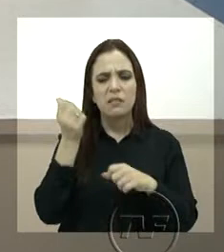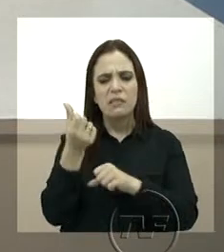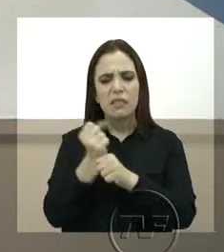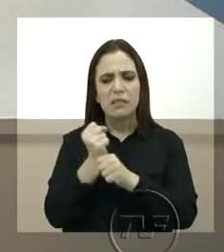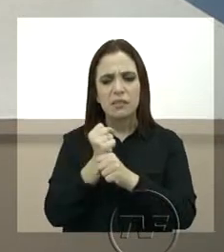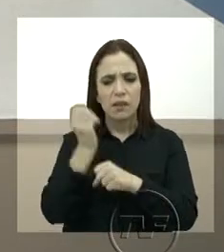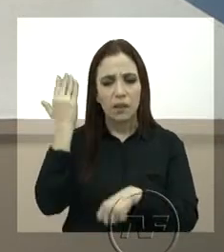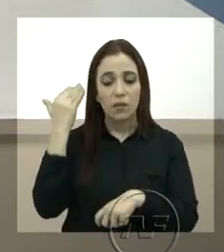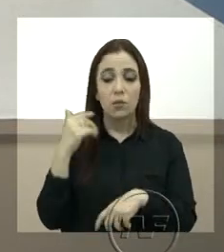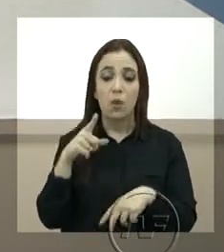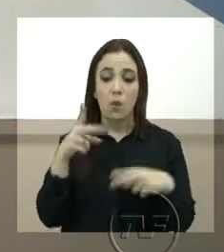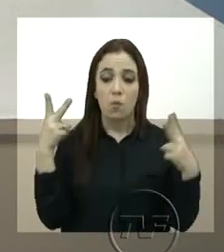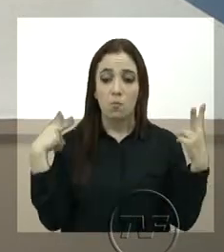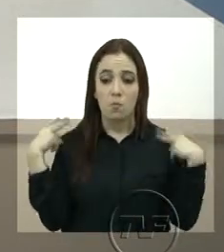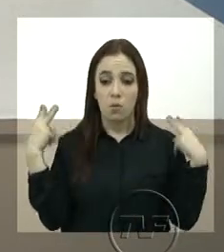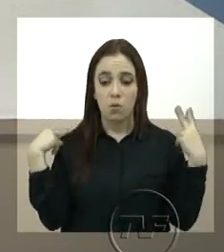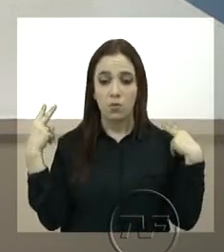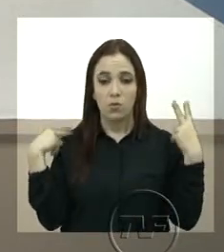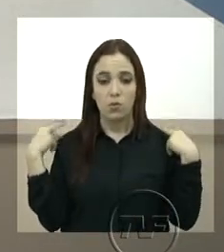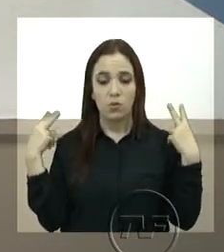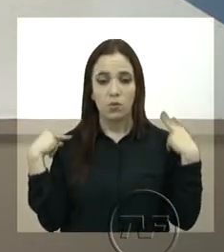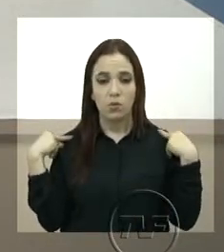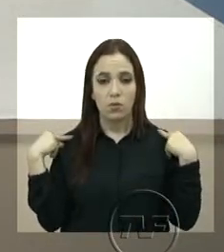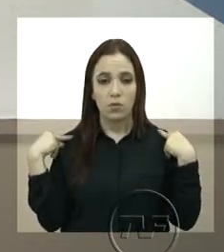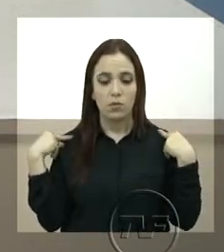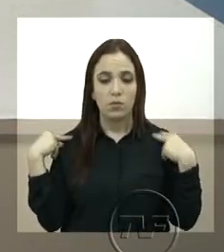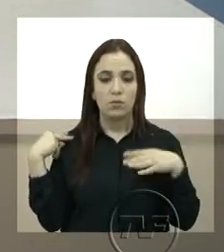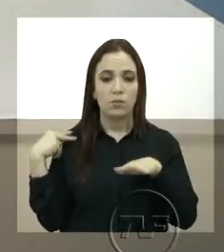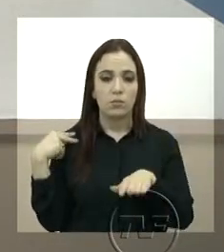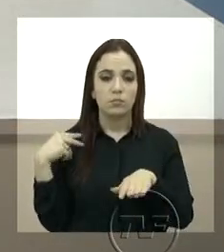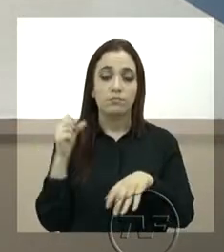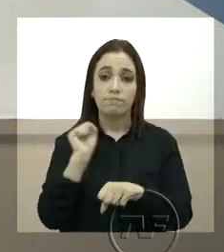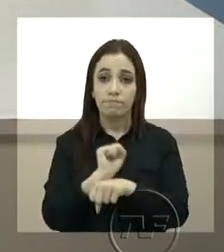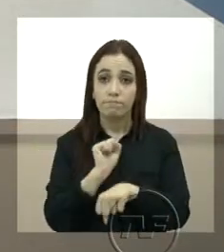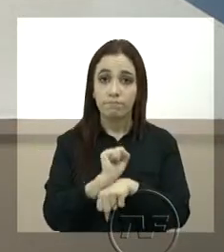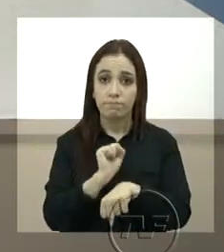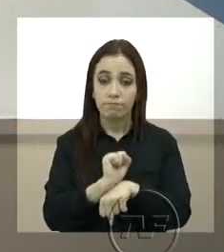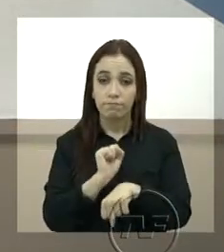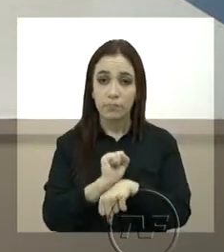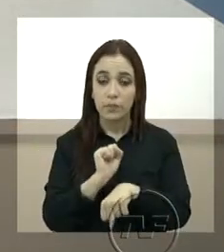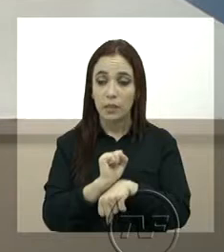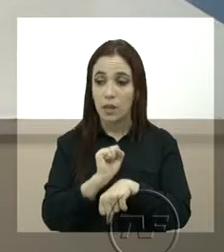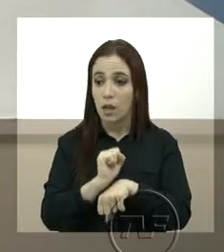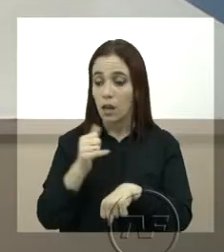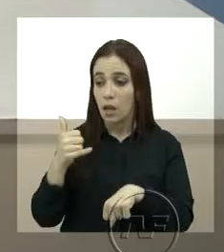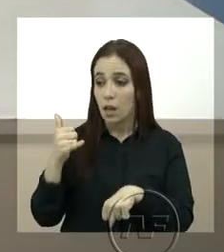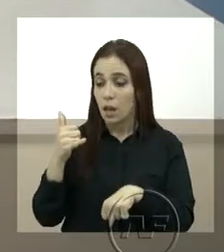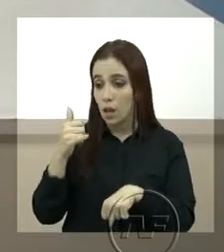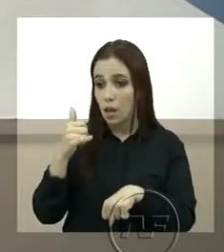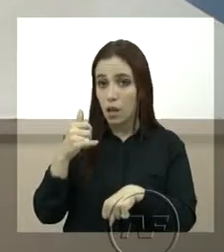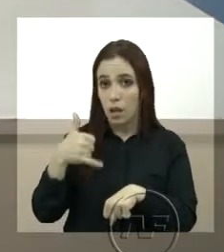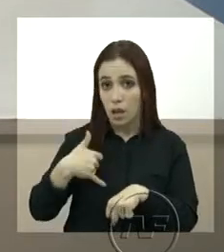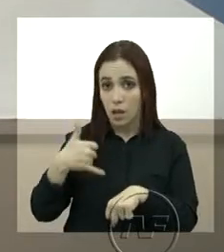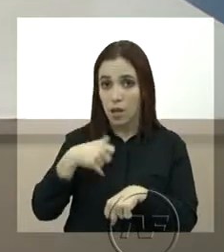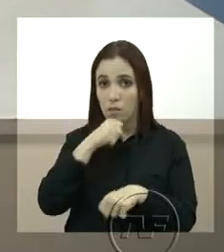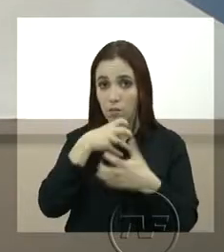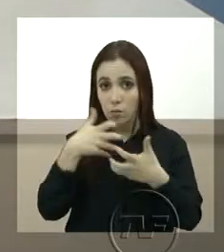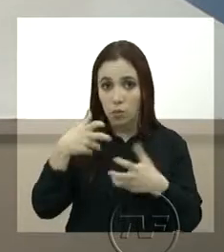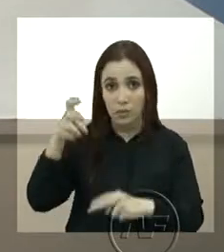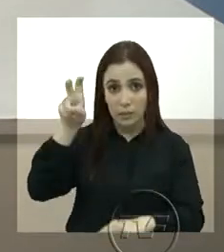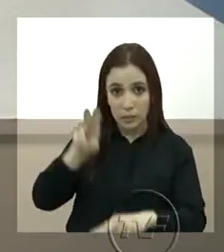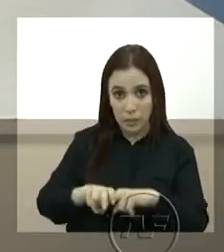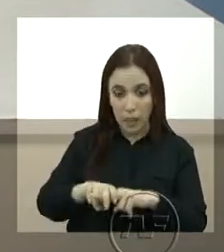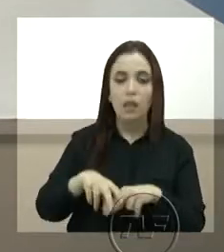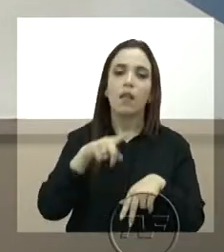e o motorista, ele só seguia a viagem quando o idoso sentava. Ele esperava que alguém desse o assento para o idoso.